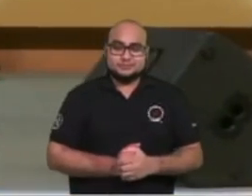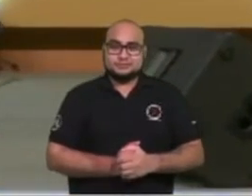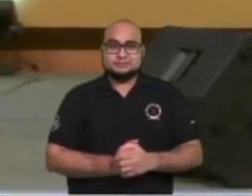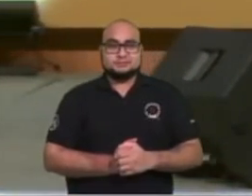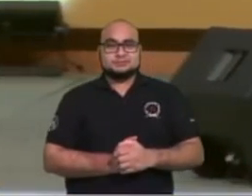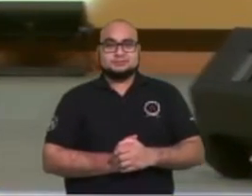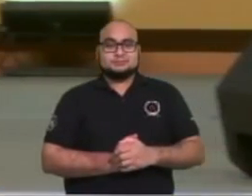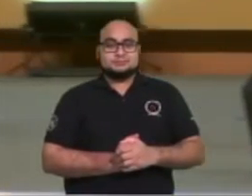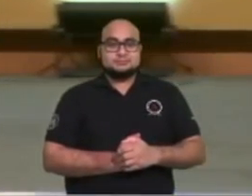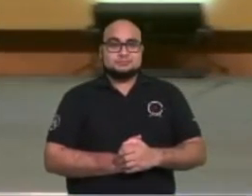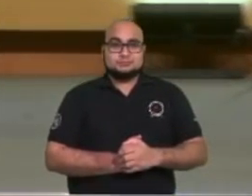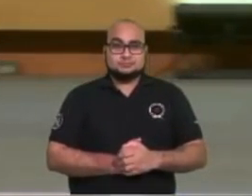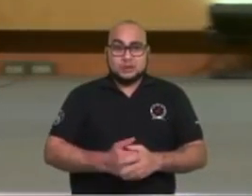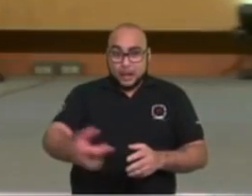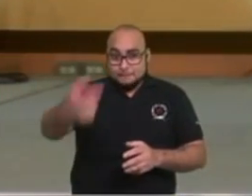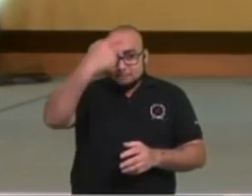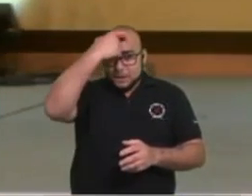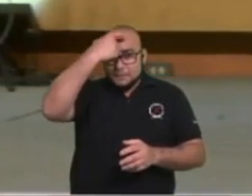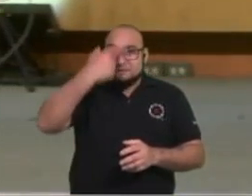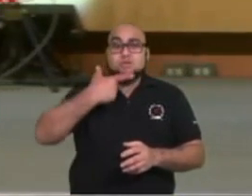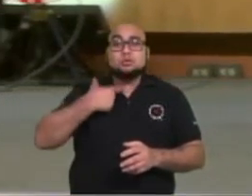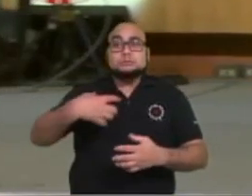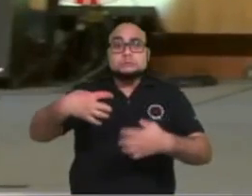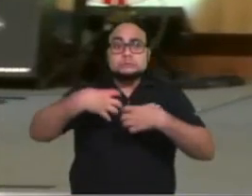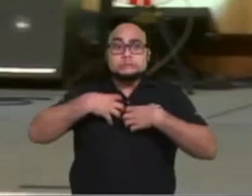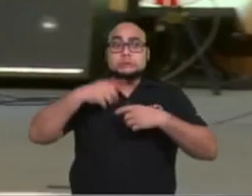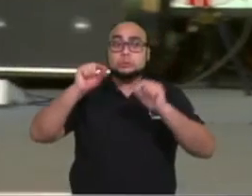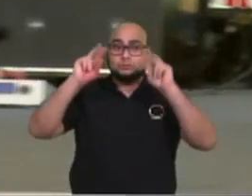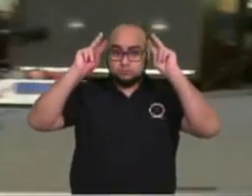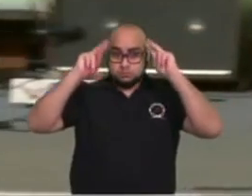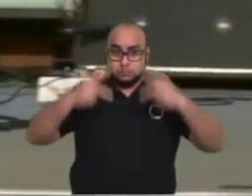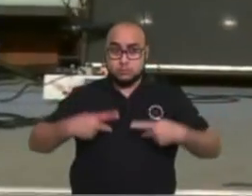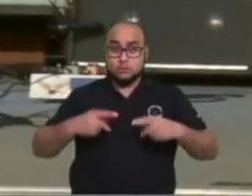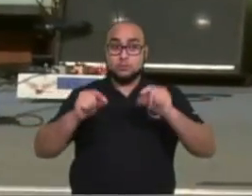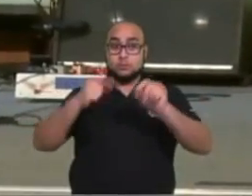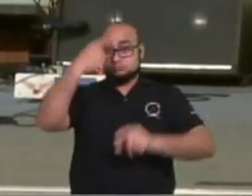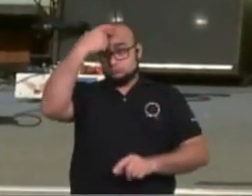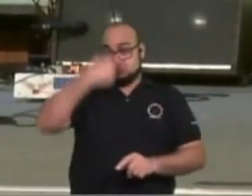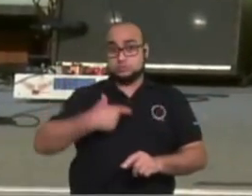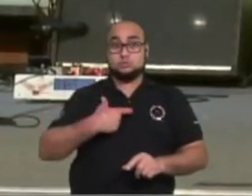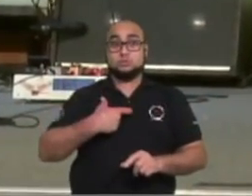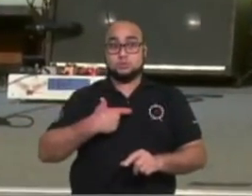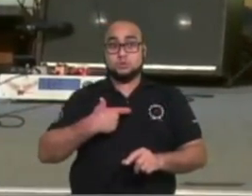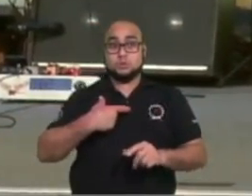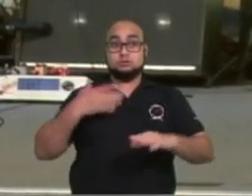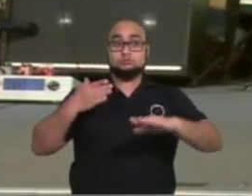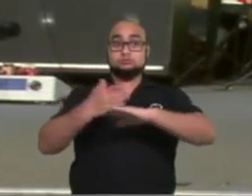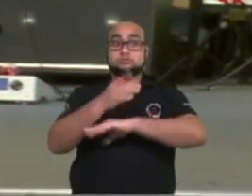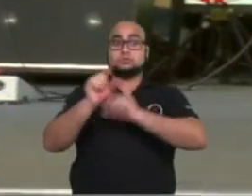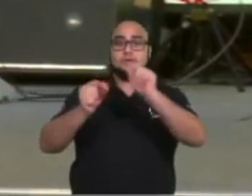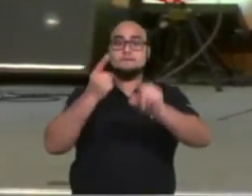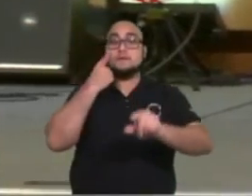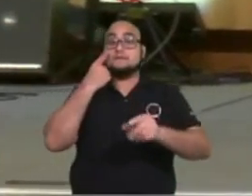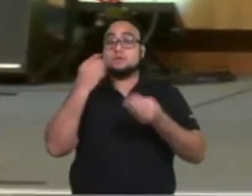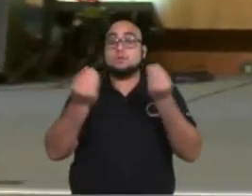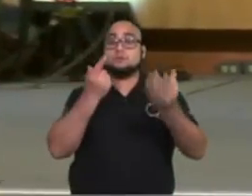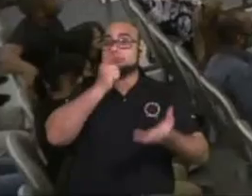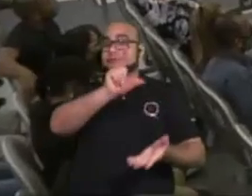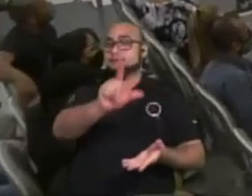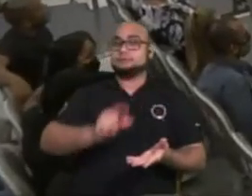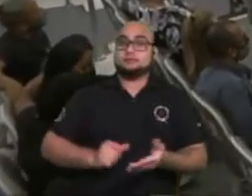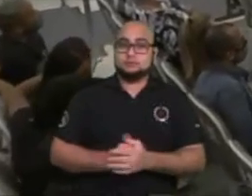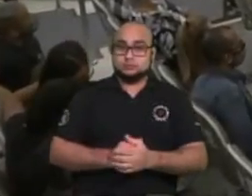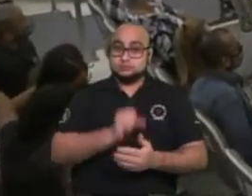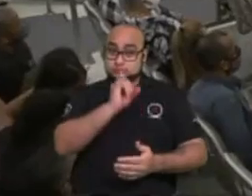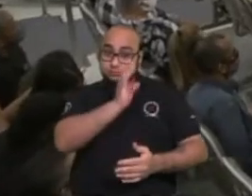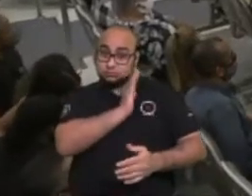entra aí na mente na vontade nos sentimentos da pessoa que o coração é atrair para 60 enganoso